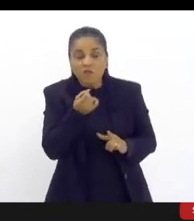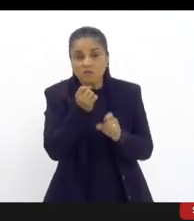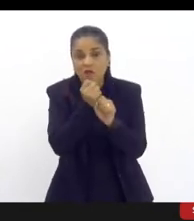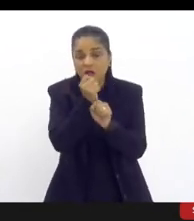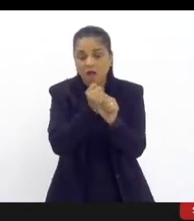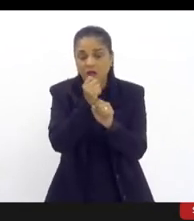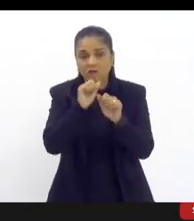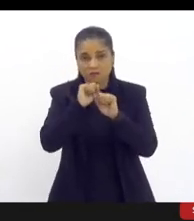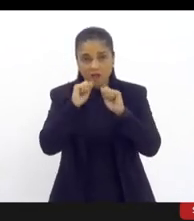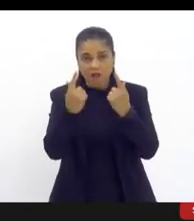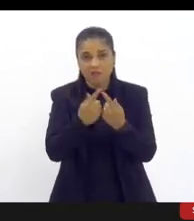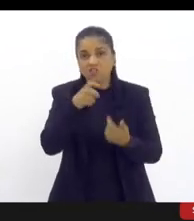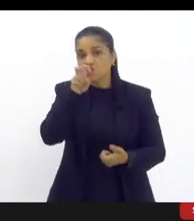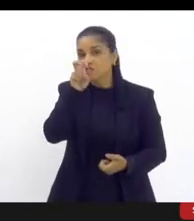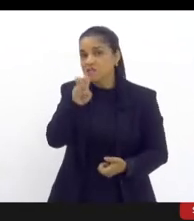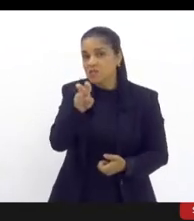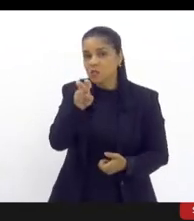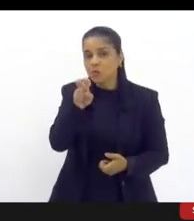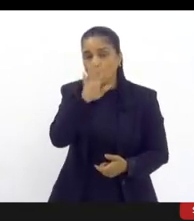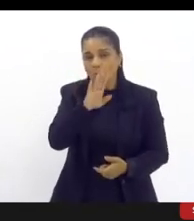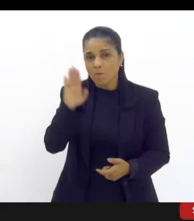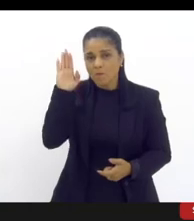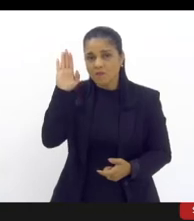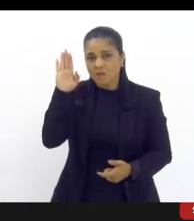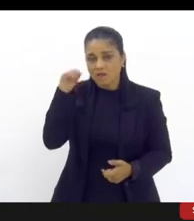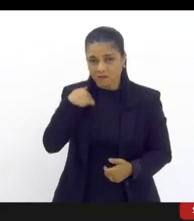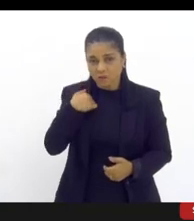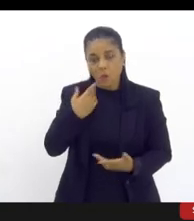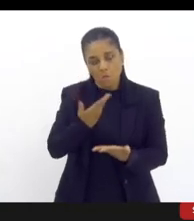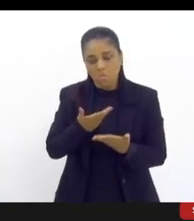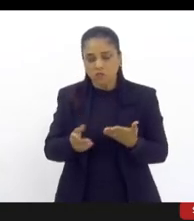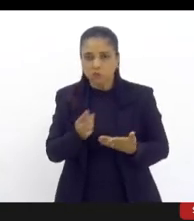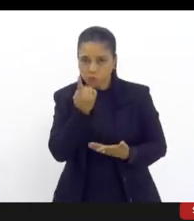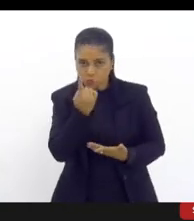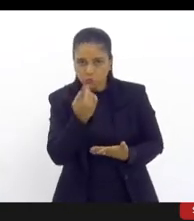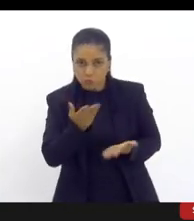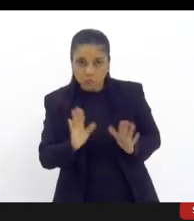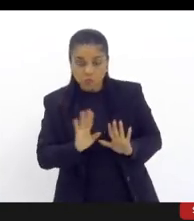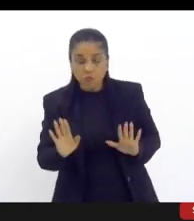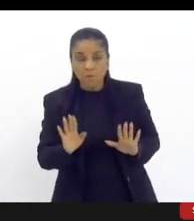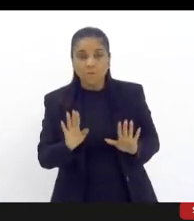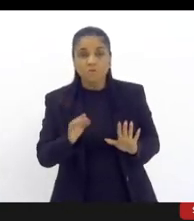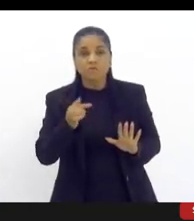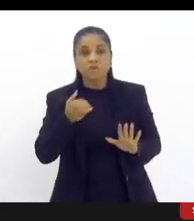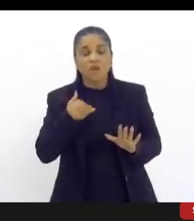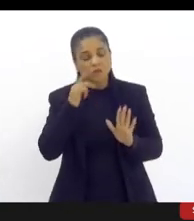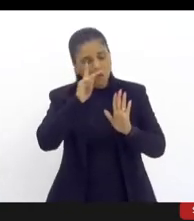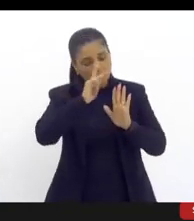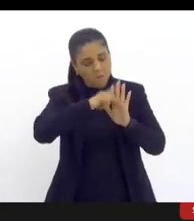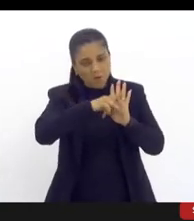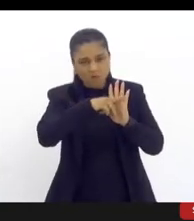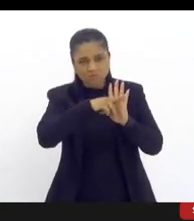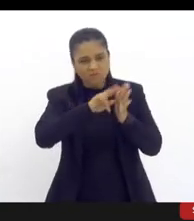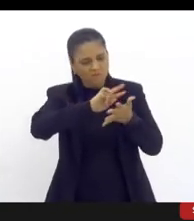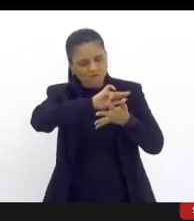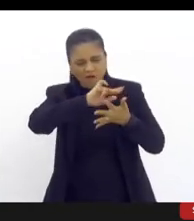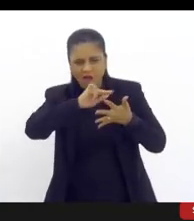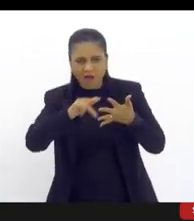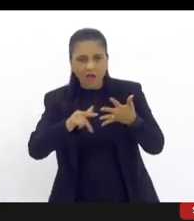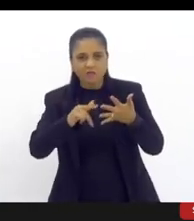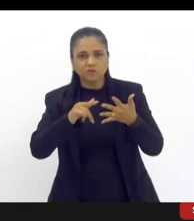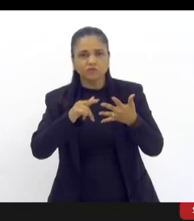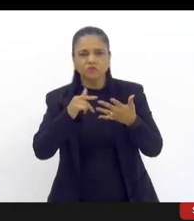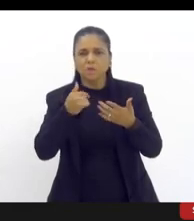Meu quinto mandato, o senhor tem mais um, porque eu perdi uma eleição. Porém, tem projetos meus de